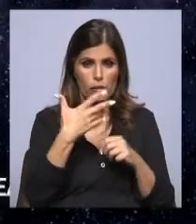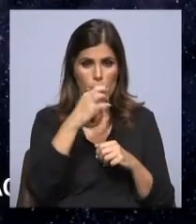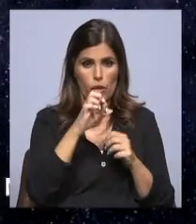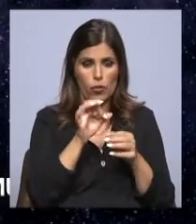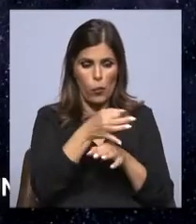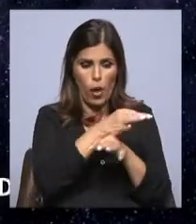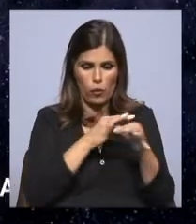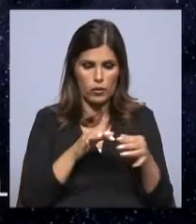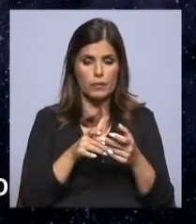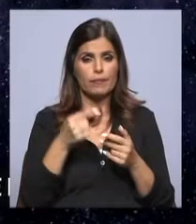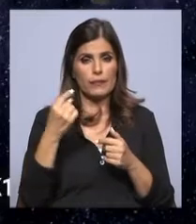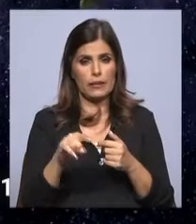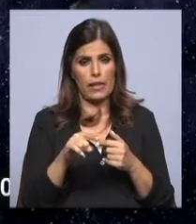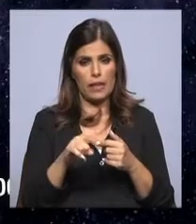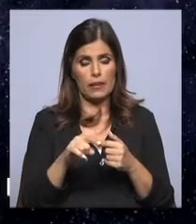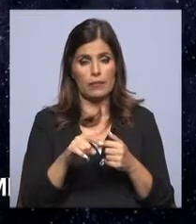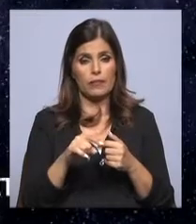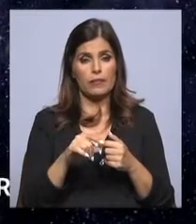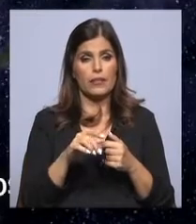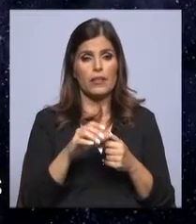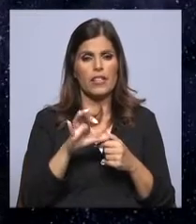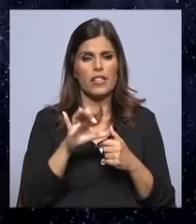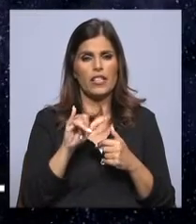moléculas, incluindo o cianeto de hidrogênio,